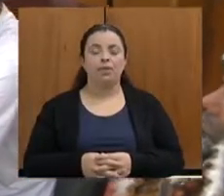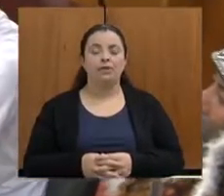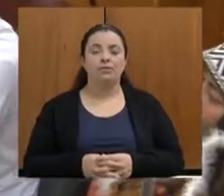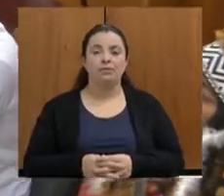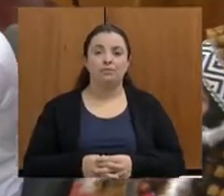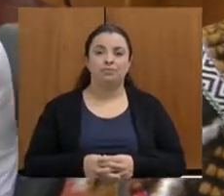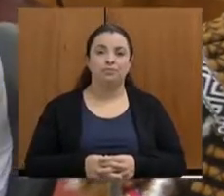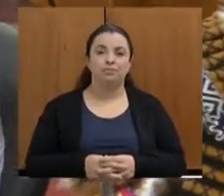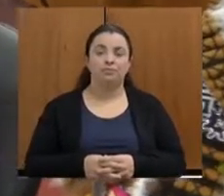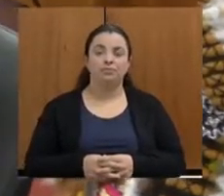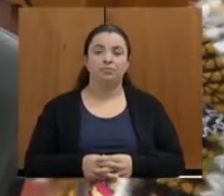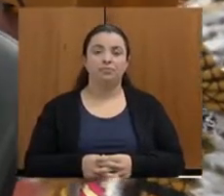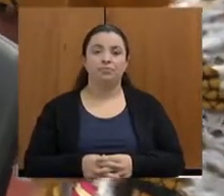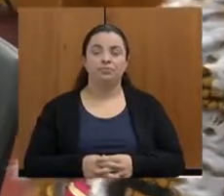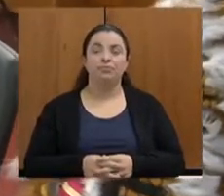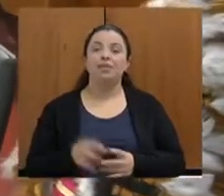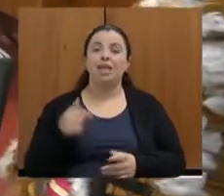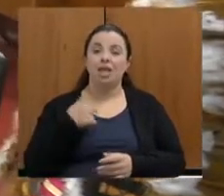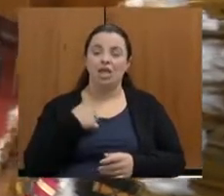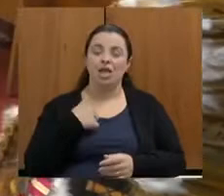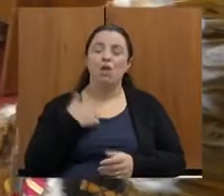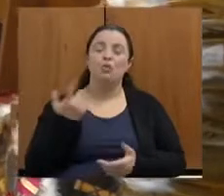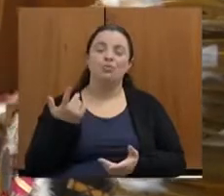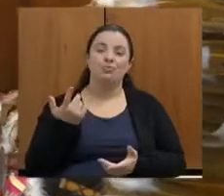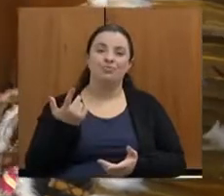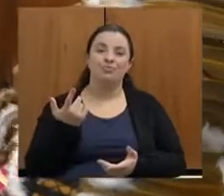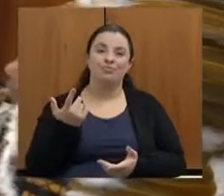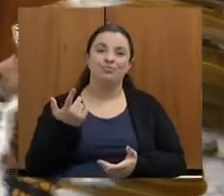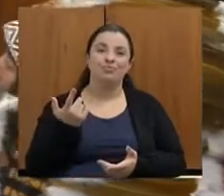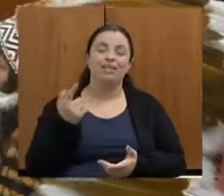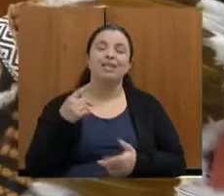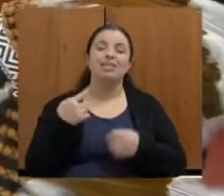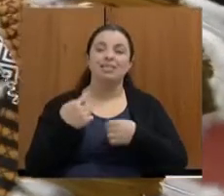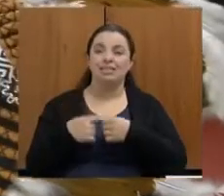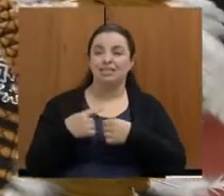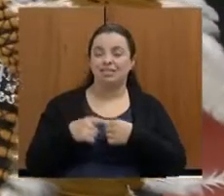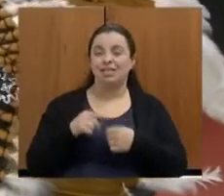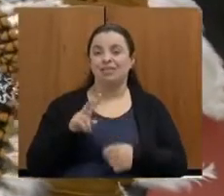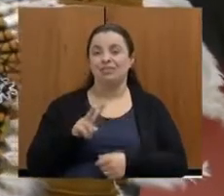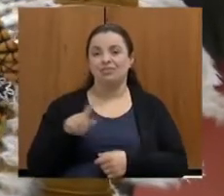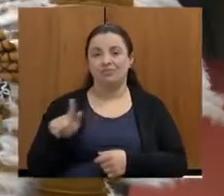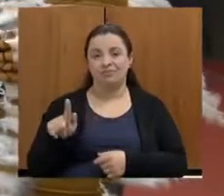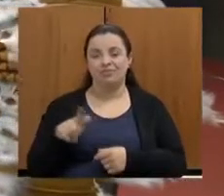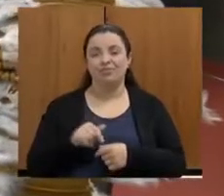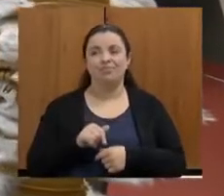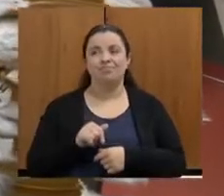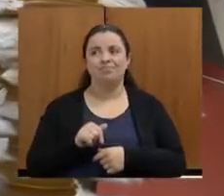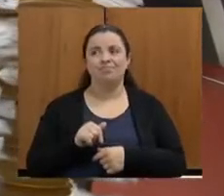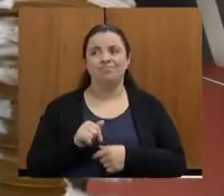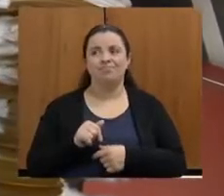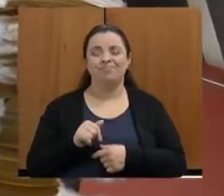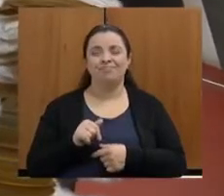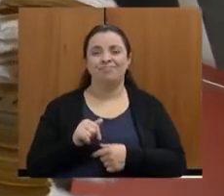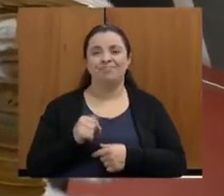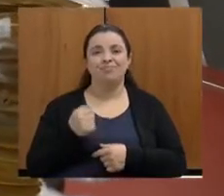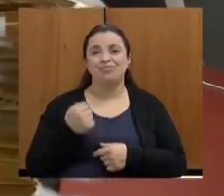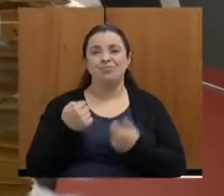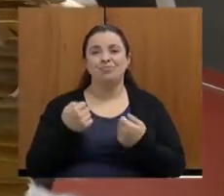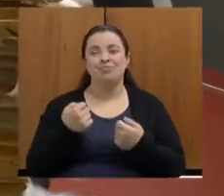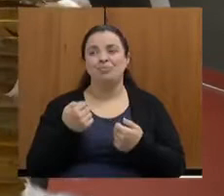dizer que sou de Valadares não deveria ter conexão com a mineração